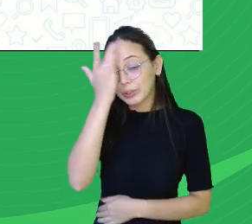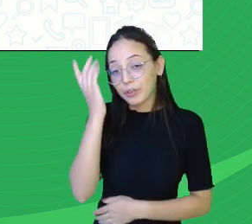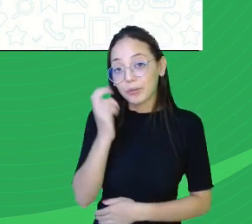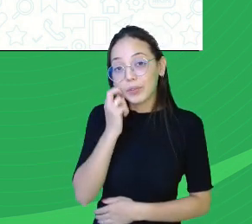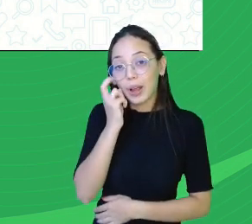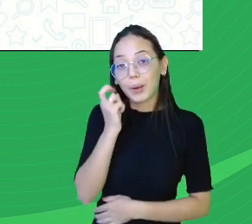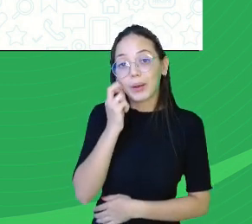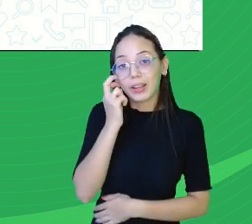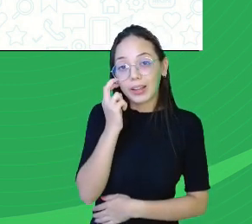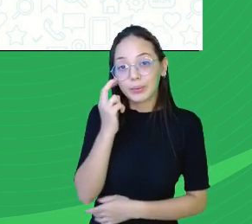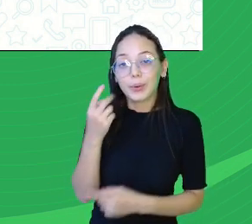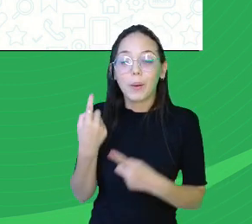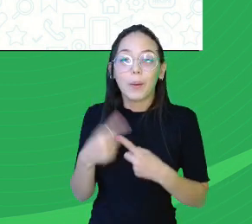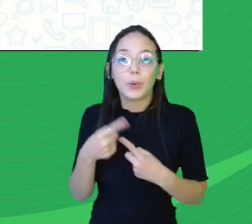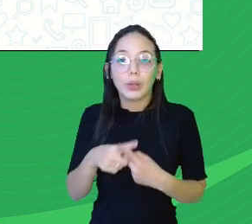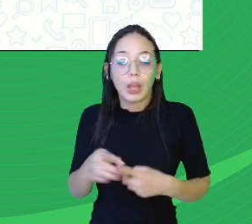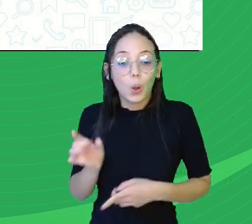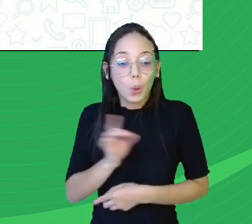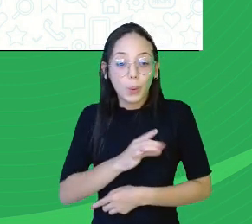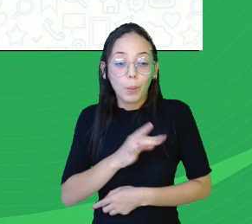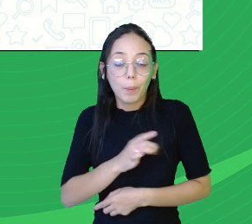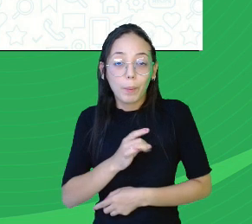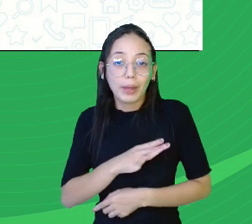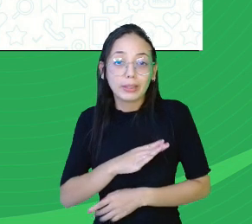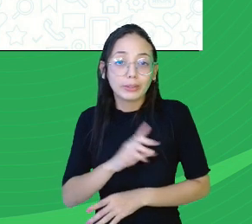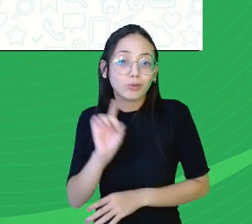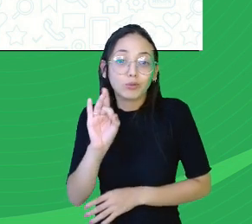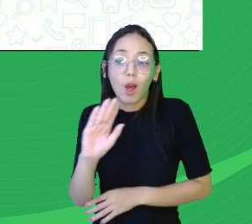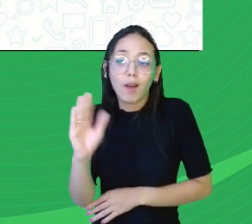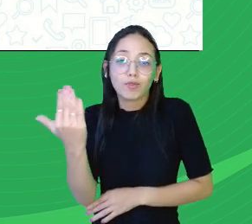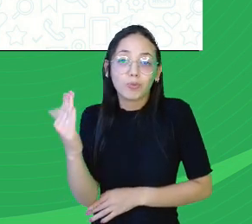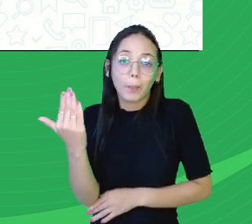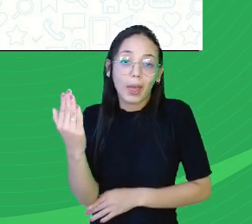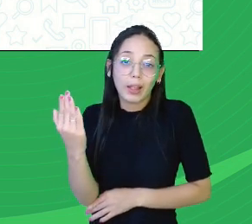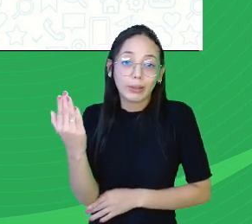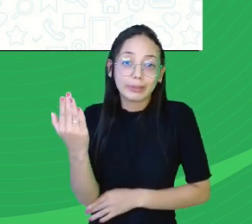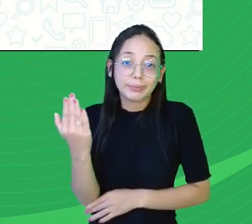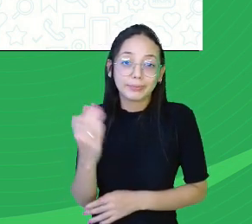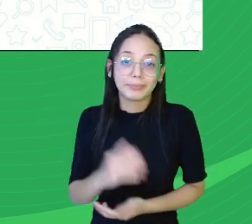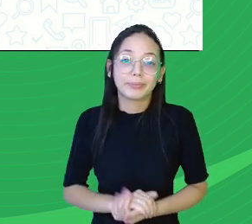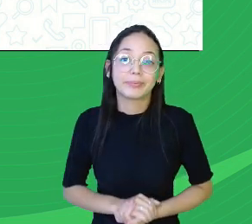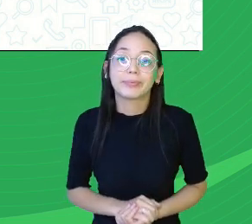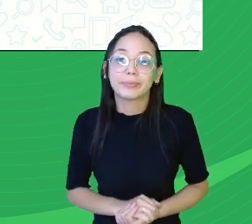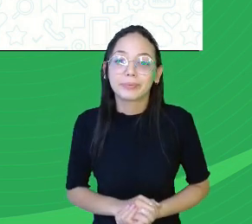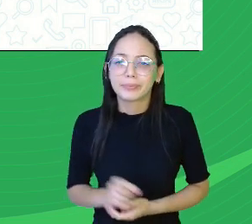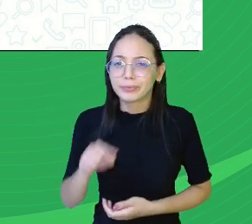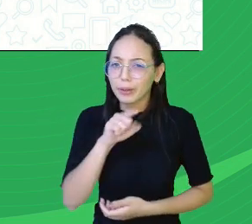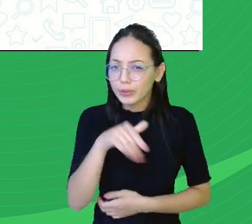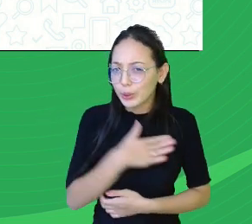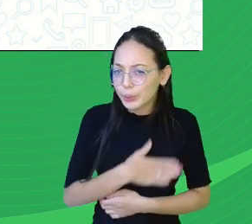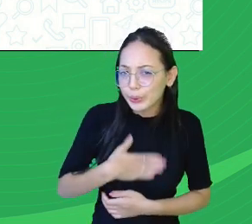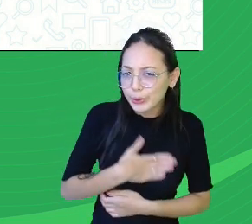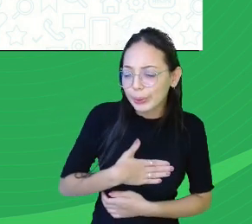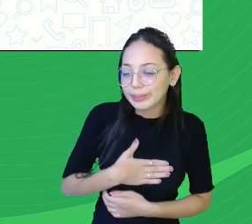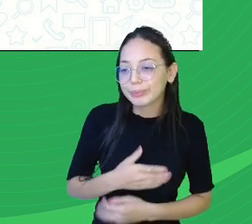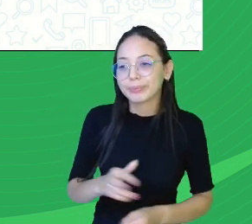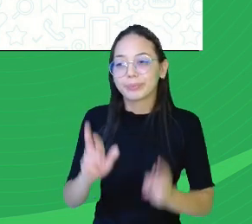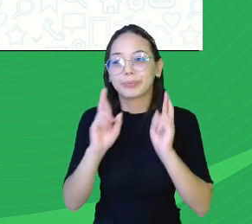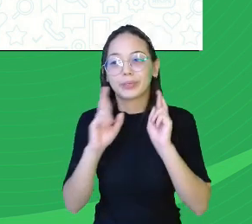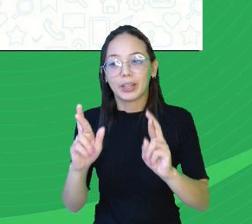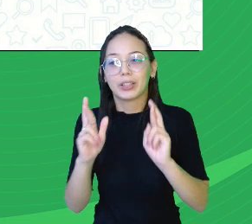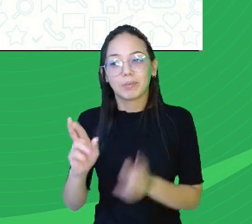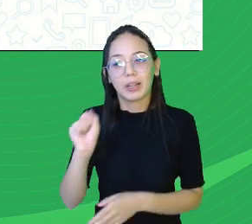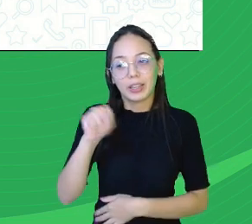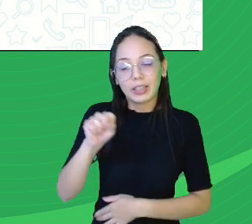envergonhados por terem ficado com tanto medo de apenas um espelho. Você gostou? Espero que